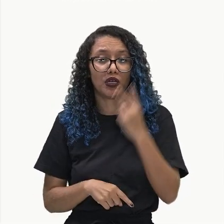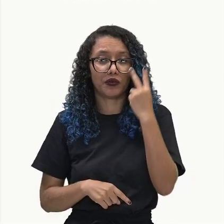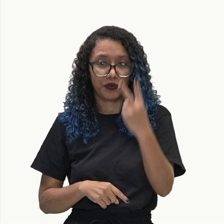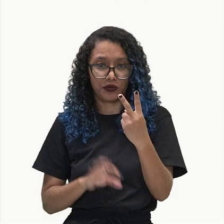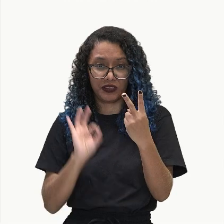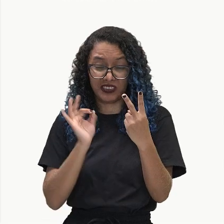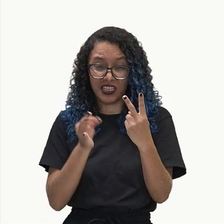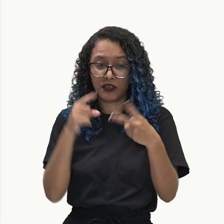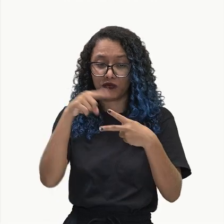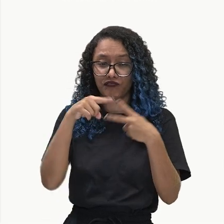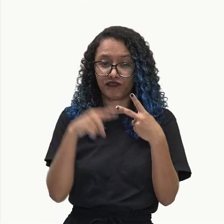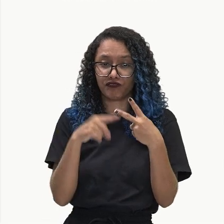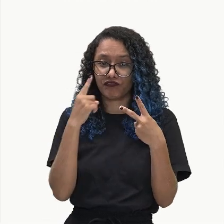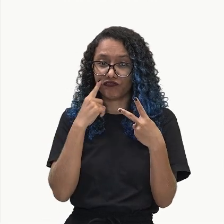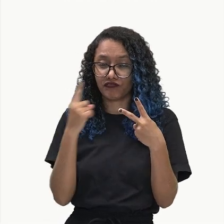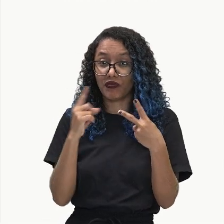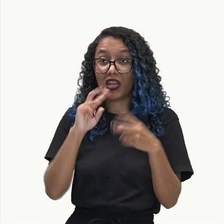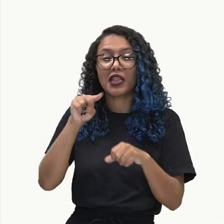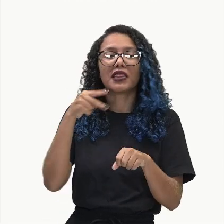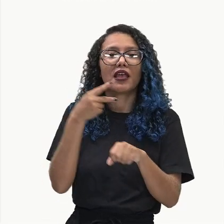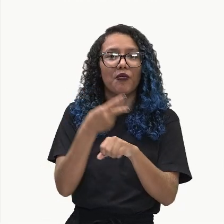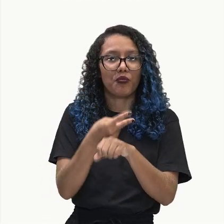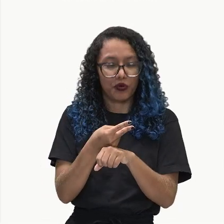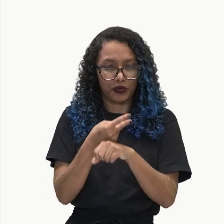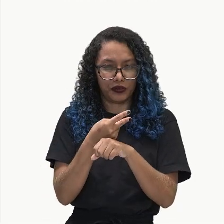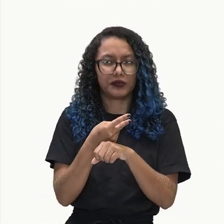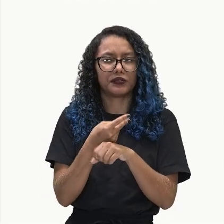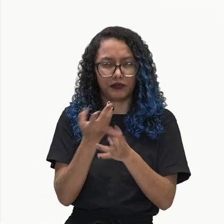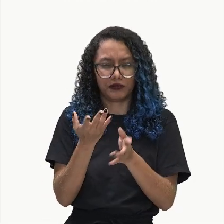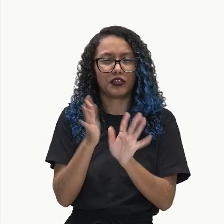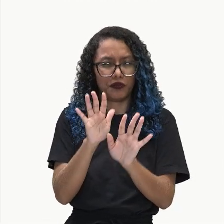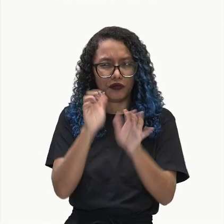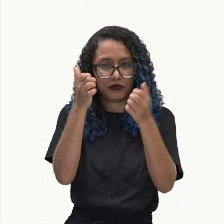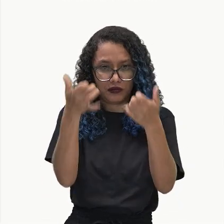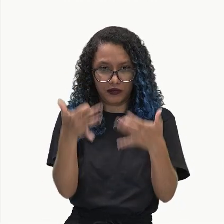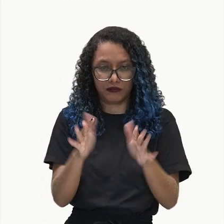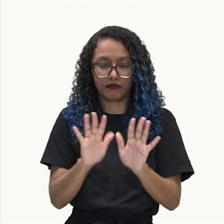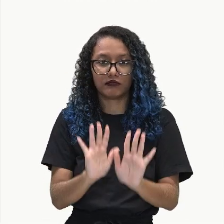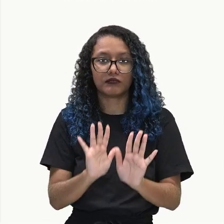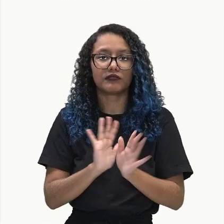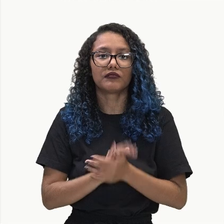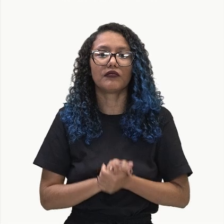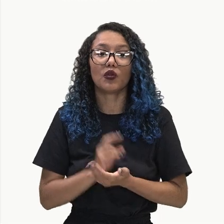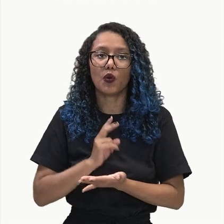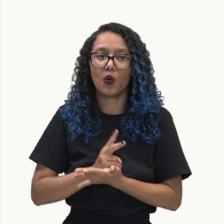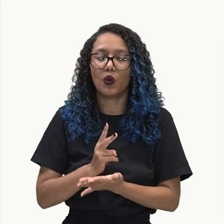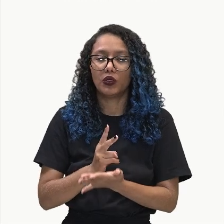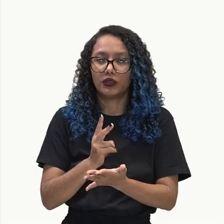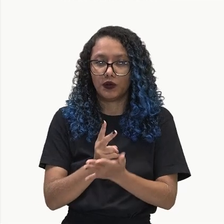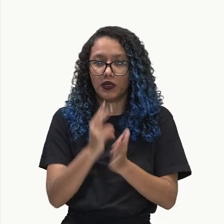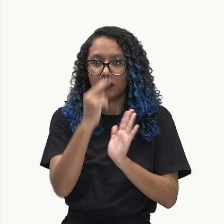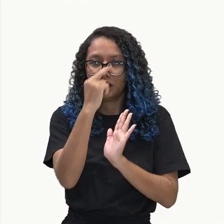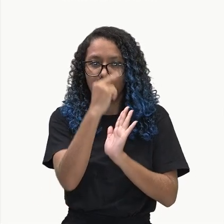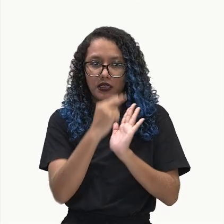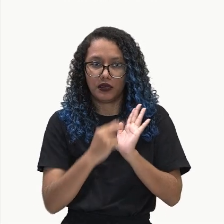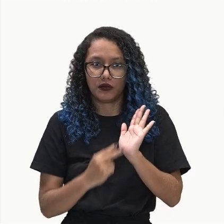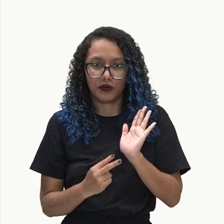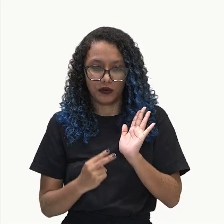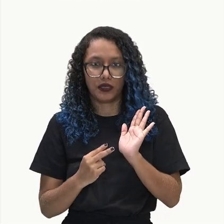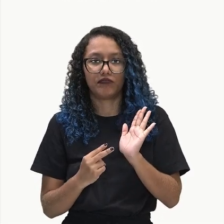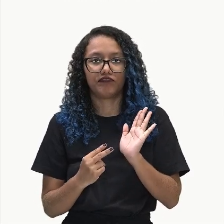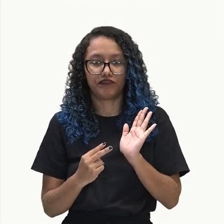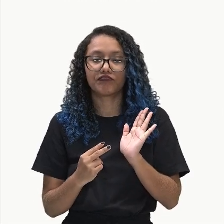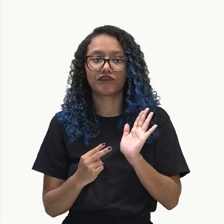e indiretas. Daqui a pouco nós vamos descobrir isso. Com o objetivo de